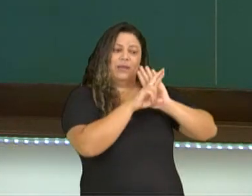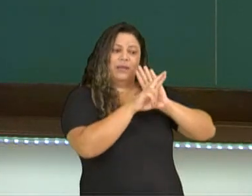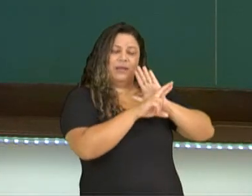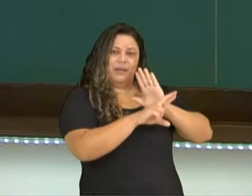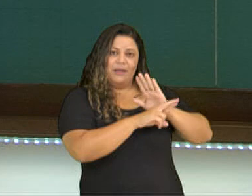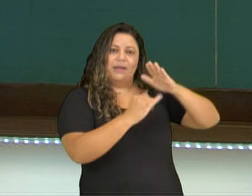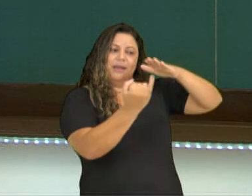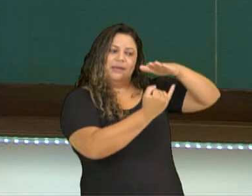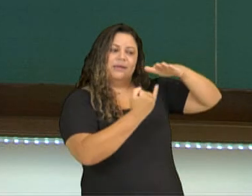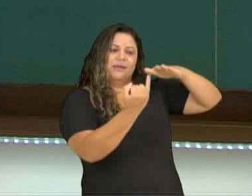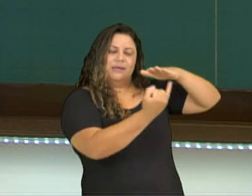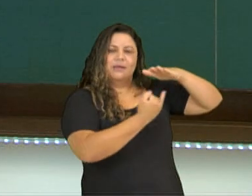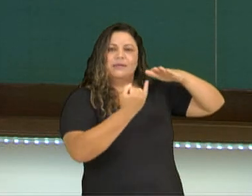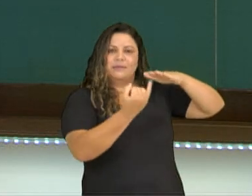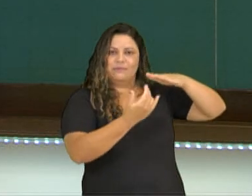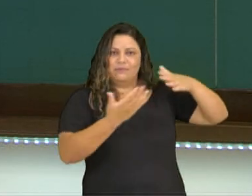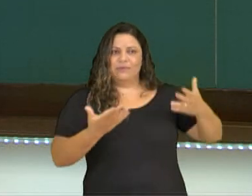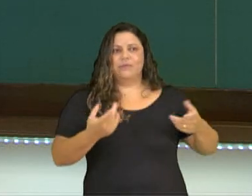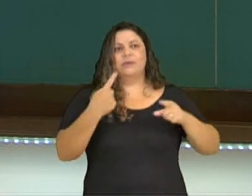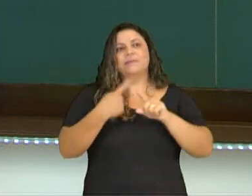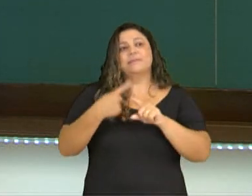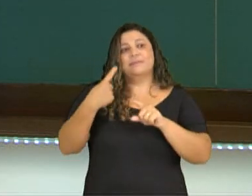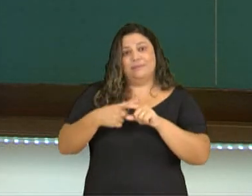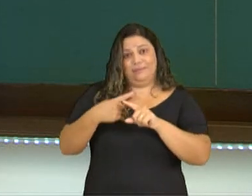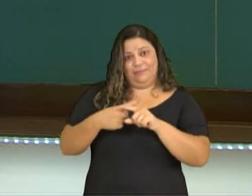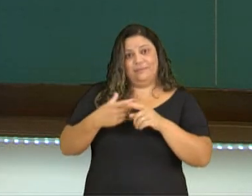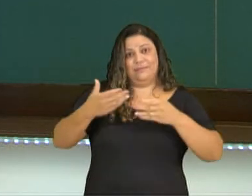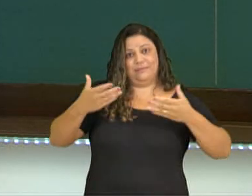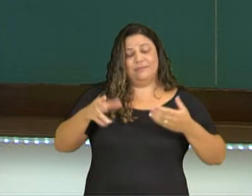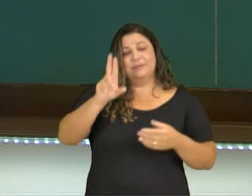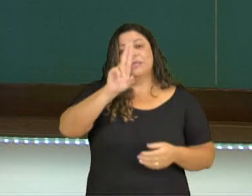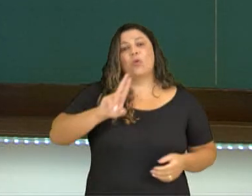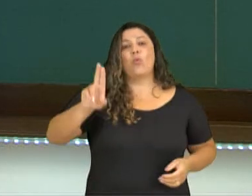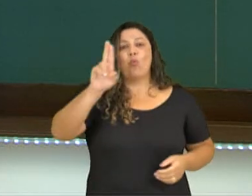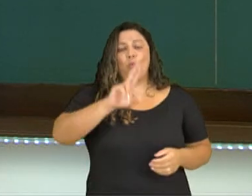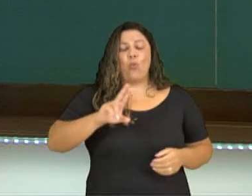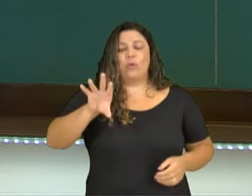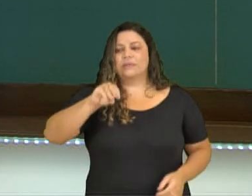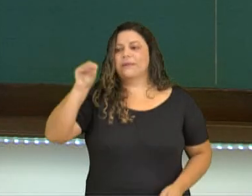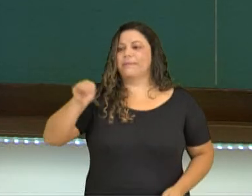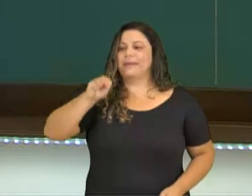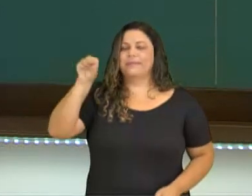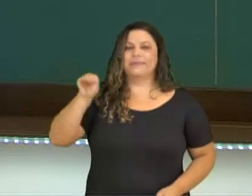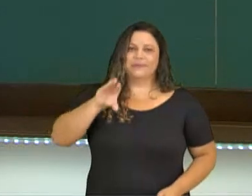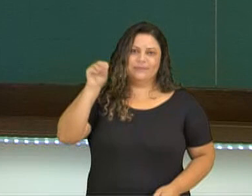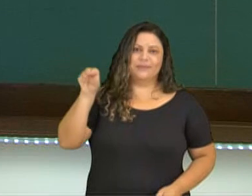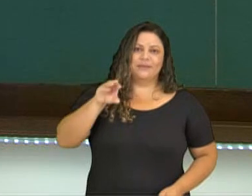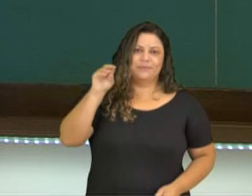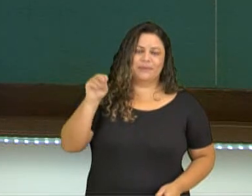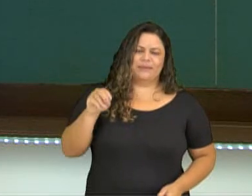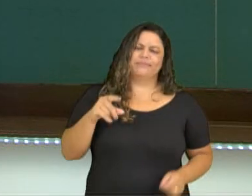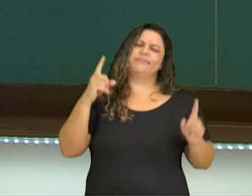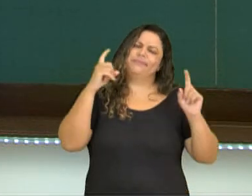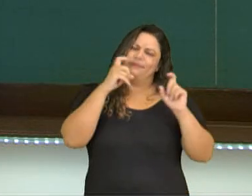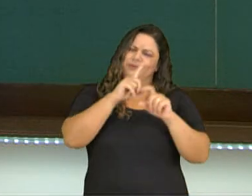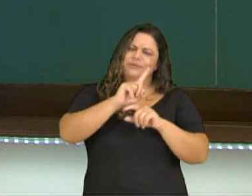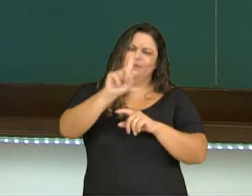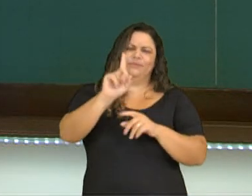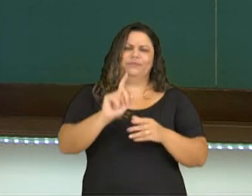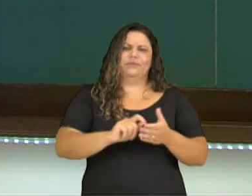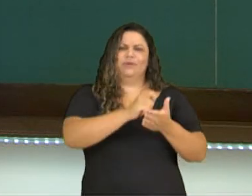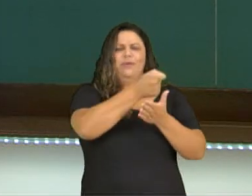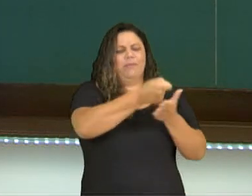de uma maneira informal, pois geralmente se utiliza a linguagem oral falada, né? Dificilmente aí os pais vão